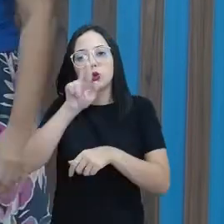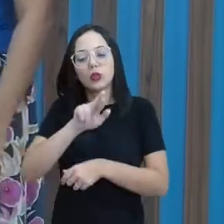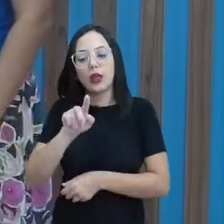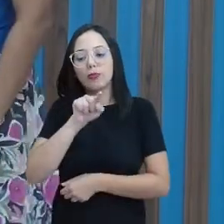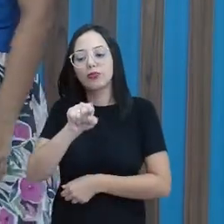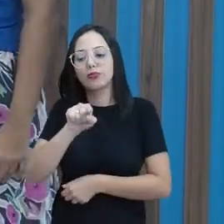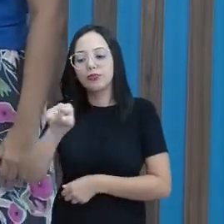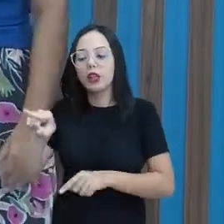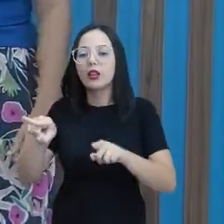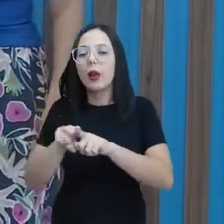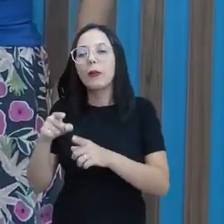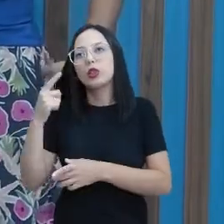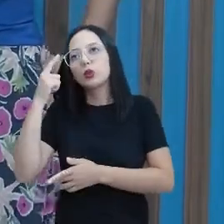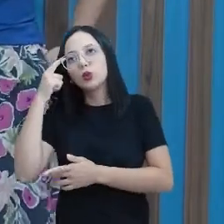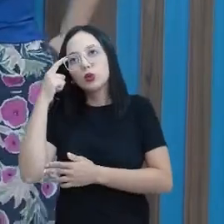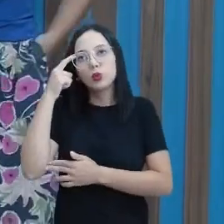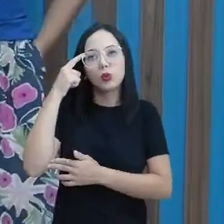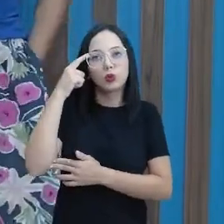Para indicar dúvida,